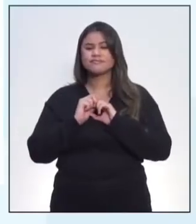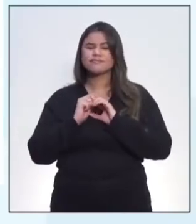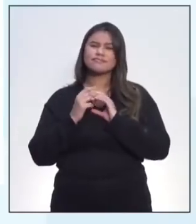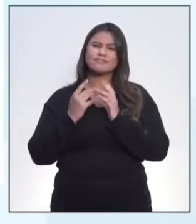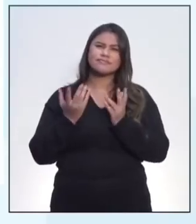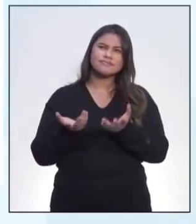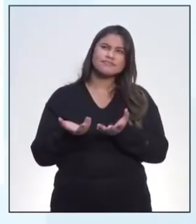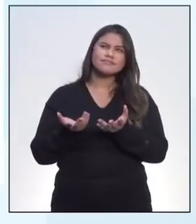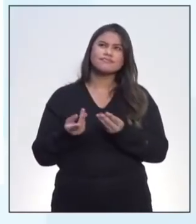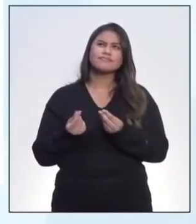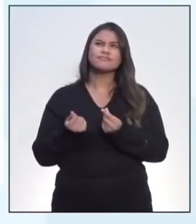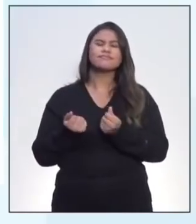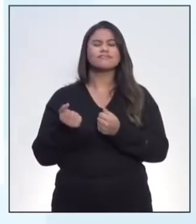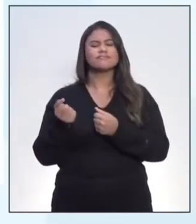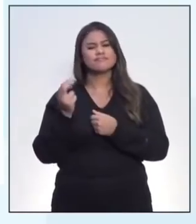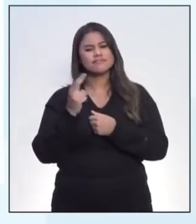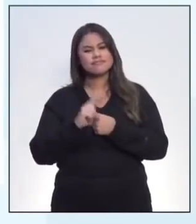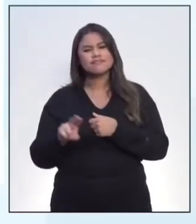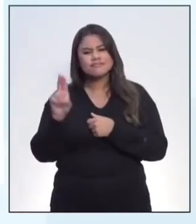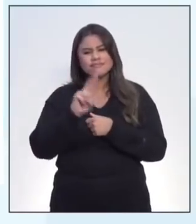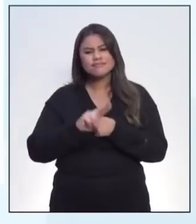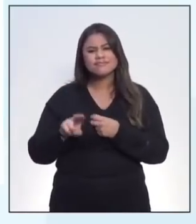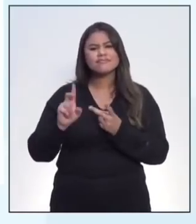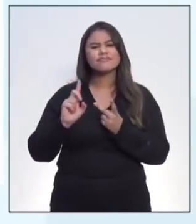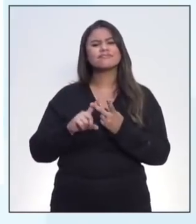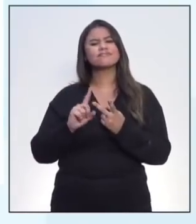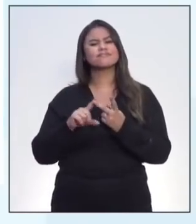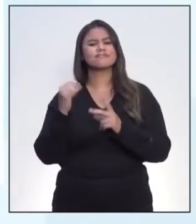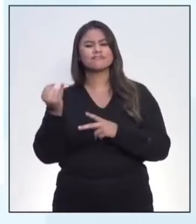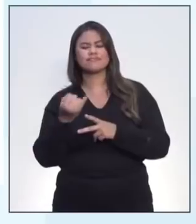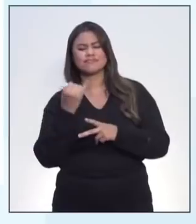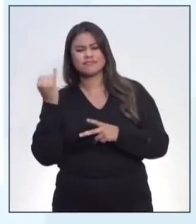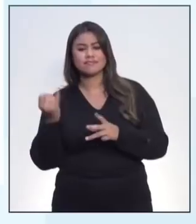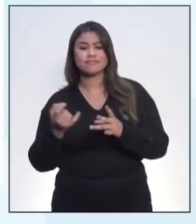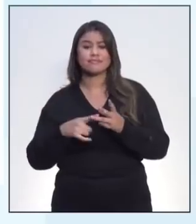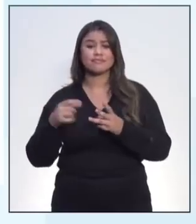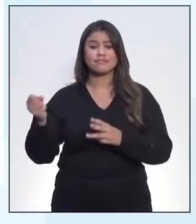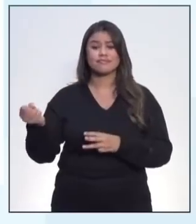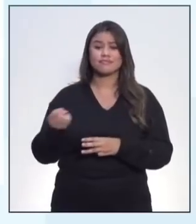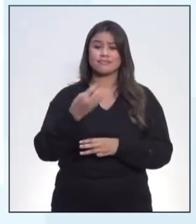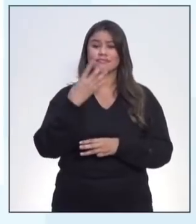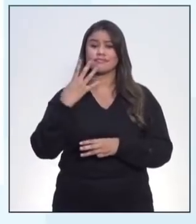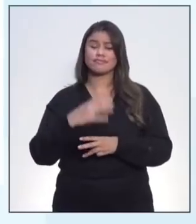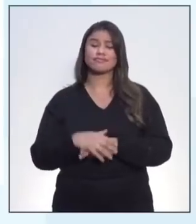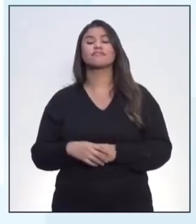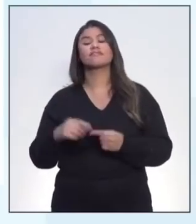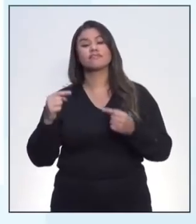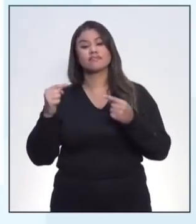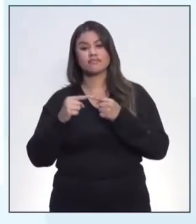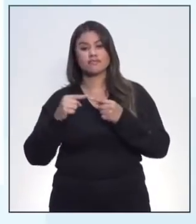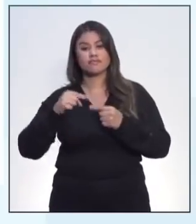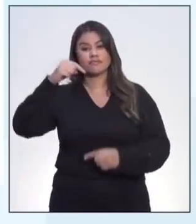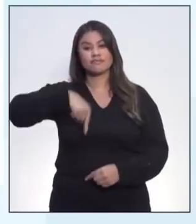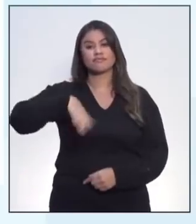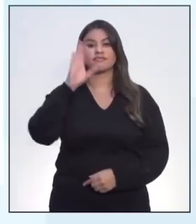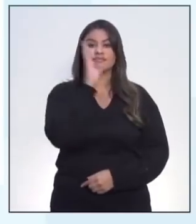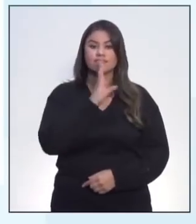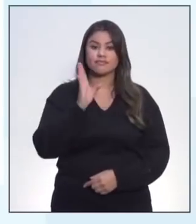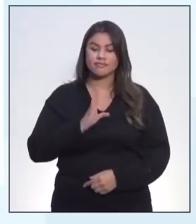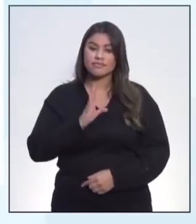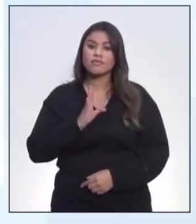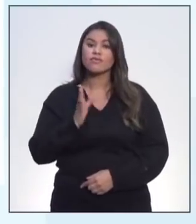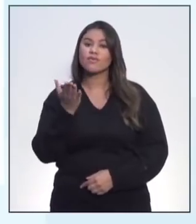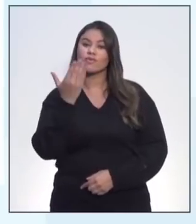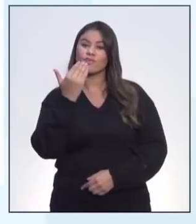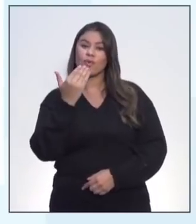usual, extremamente importante, extremamente moderno. Ele trata do consumo brasileiro de carne e ovos